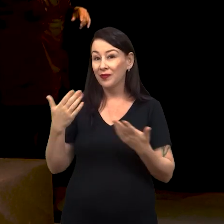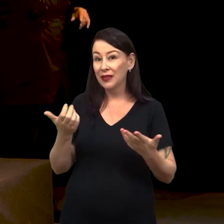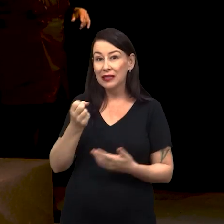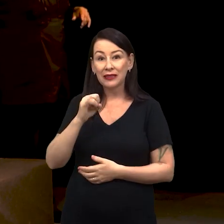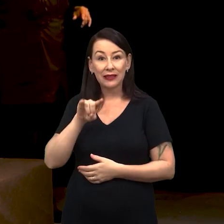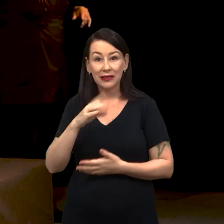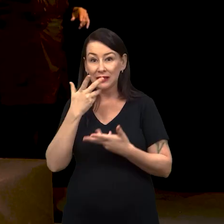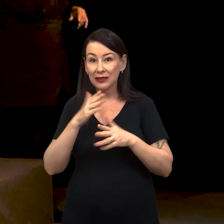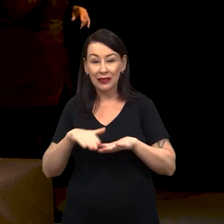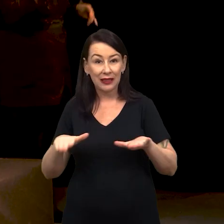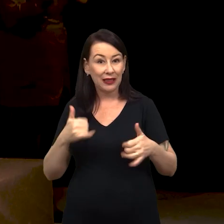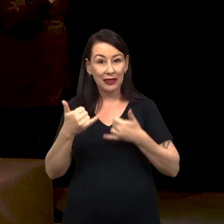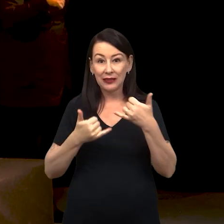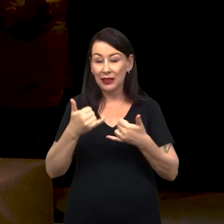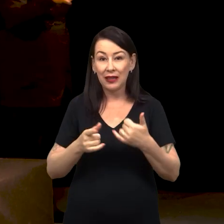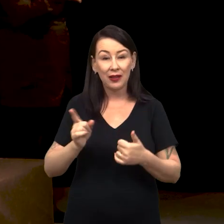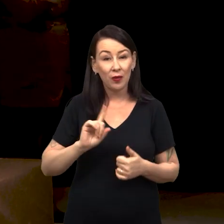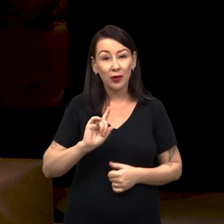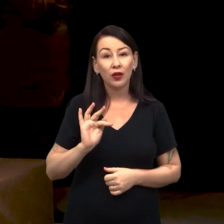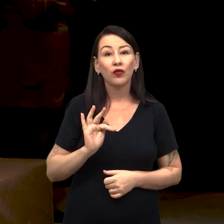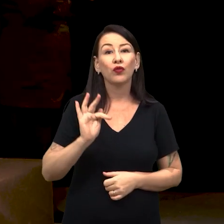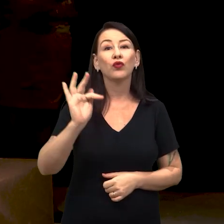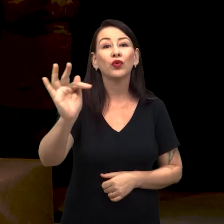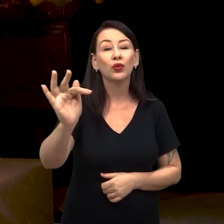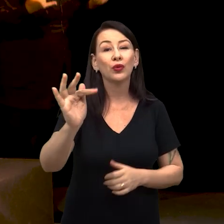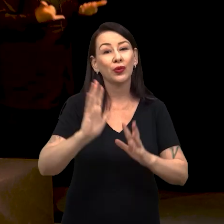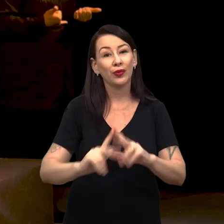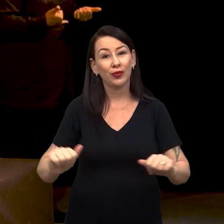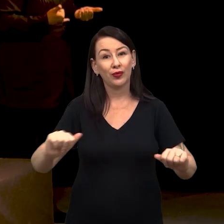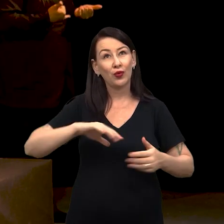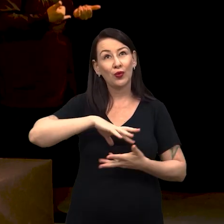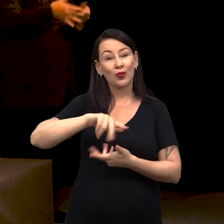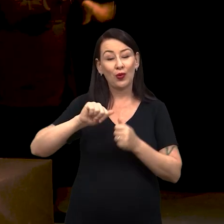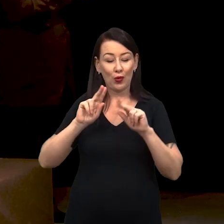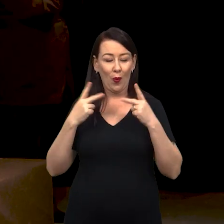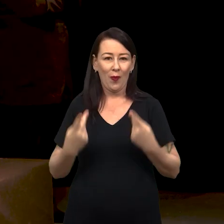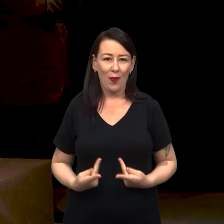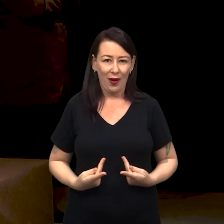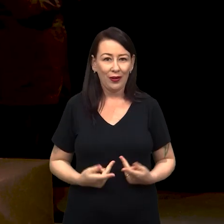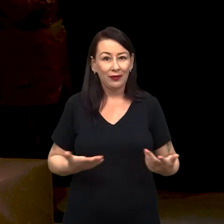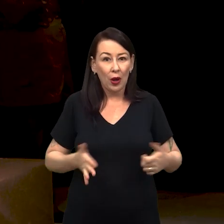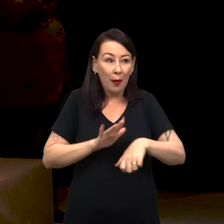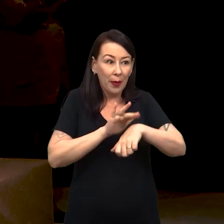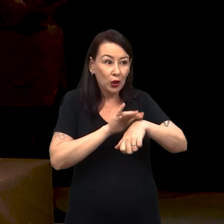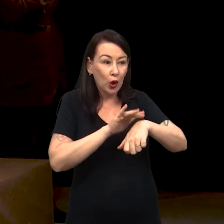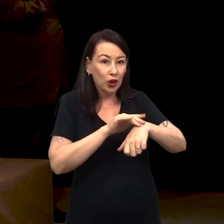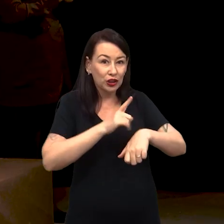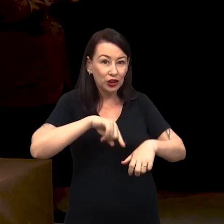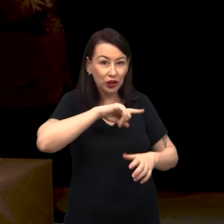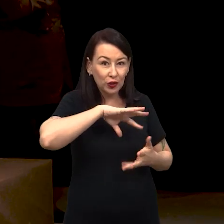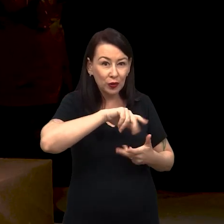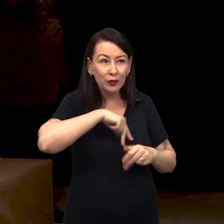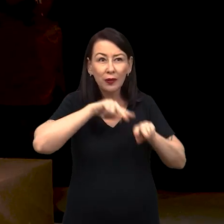a criança que não brinca, a humanidade corre risco quando a gente para de brincar. Então, todas as patologias